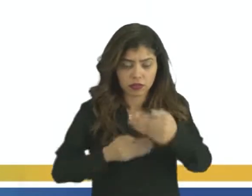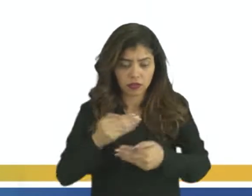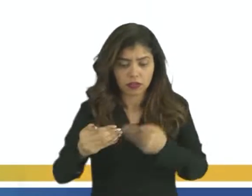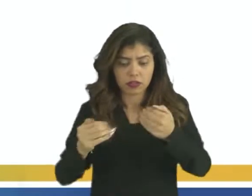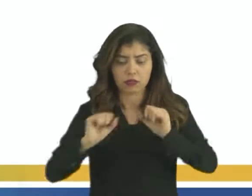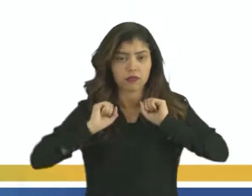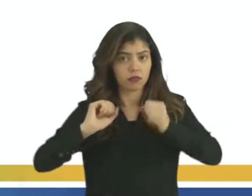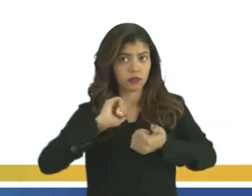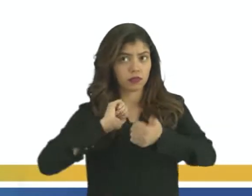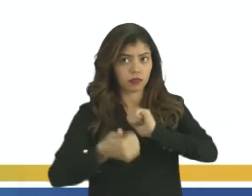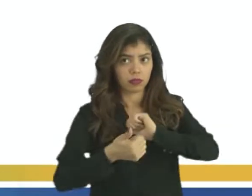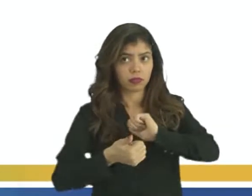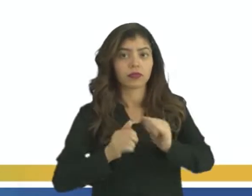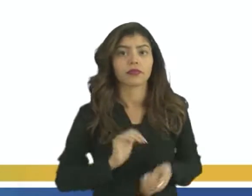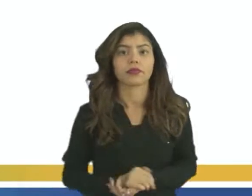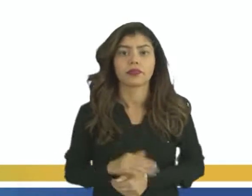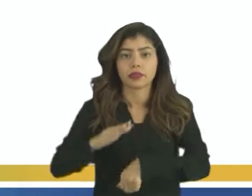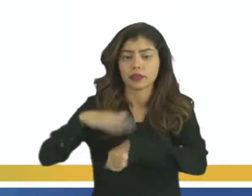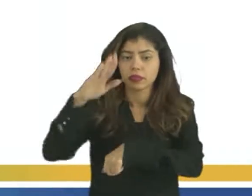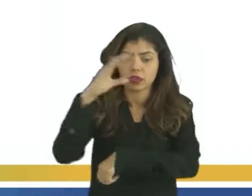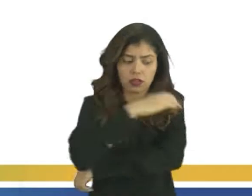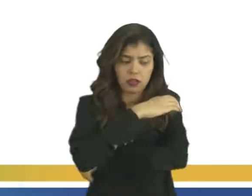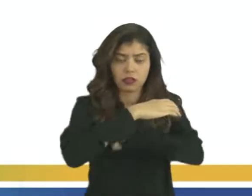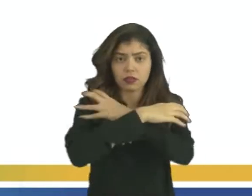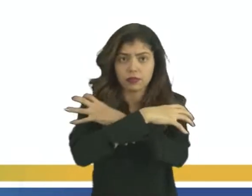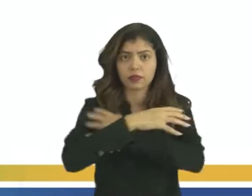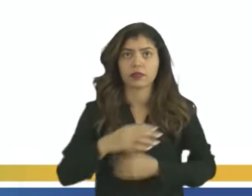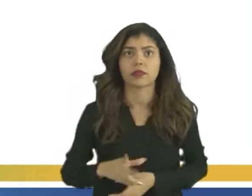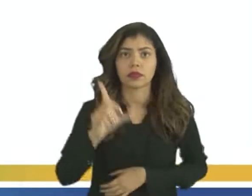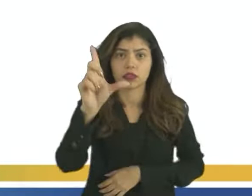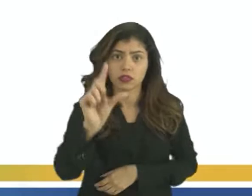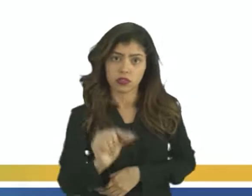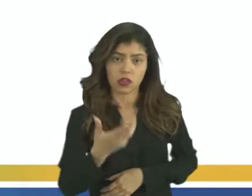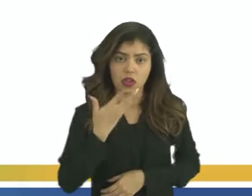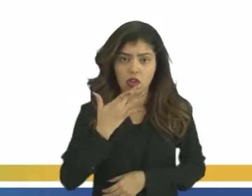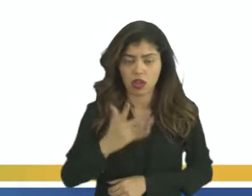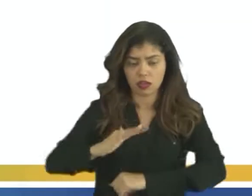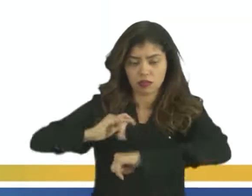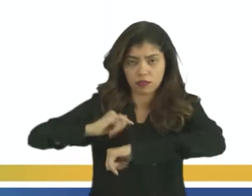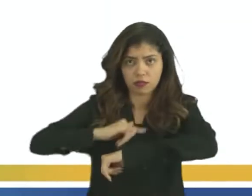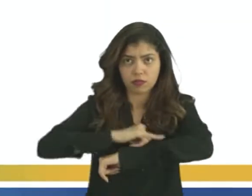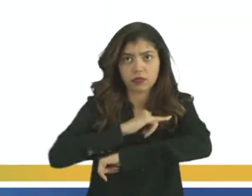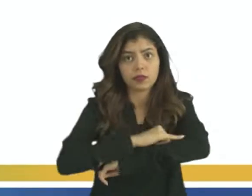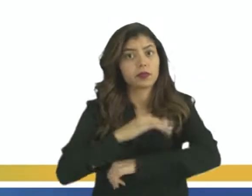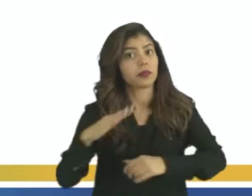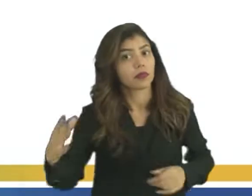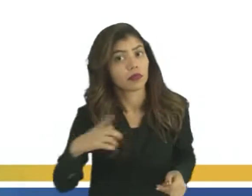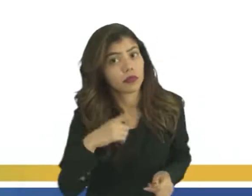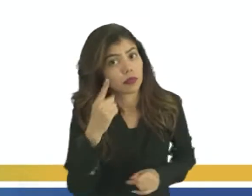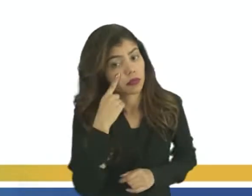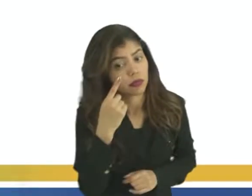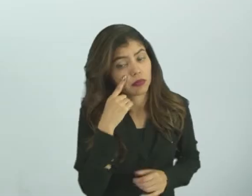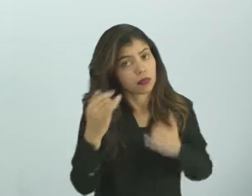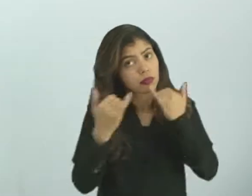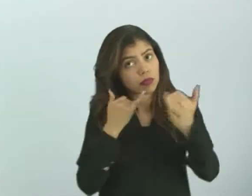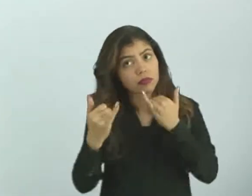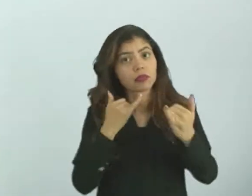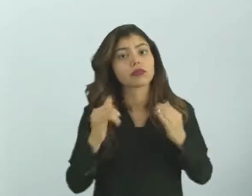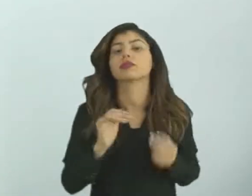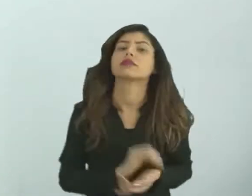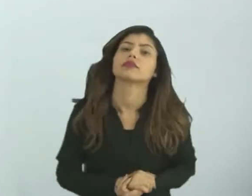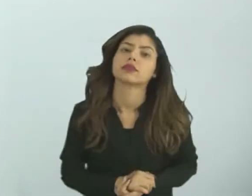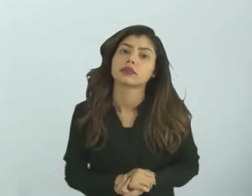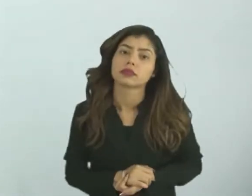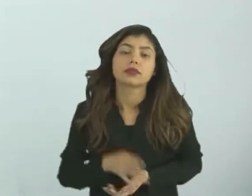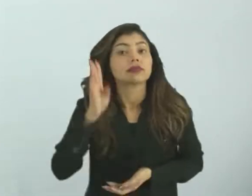nos esportes, aumentar a massa muscular e reduzir a gordura no corpo. Gente, quando a gente vê essa informação,